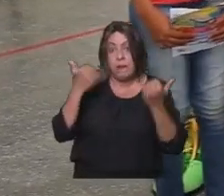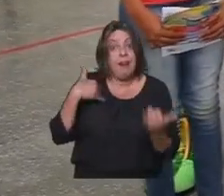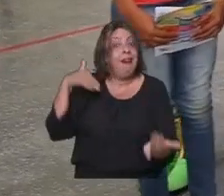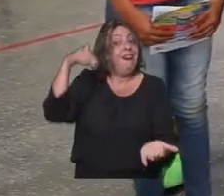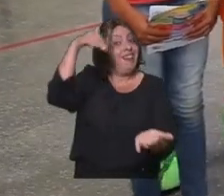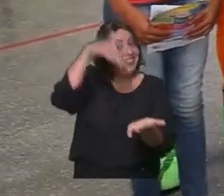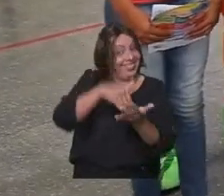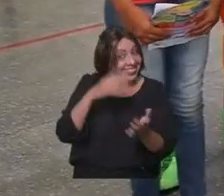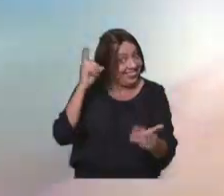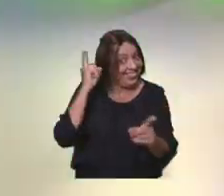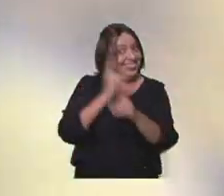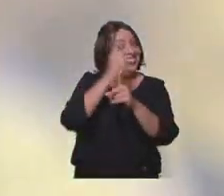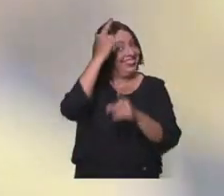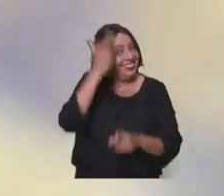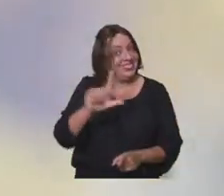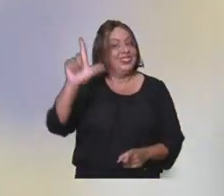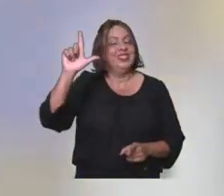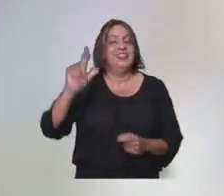a próxima!